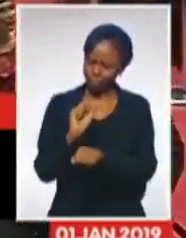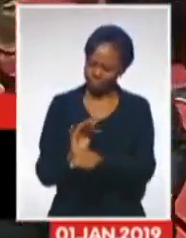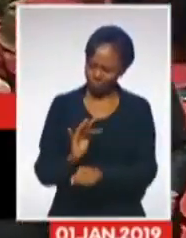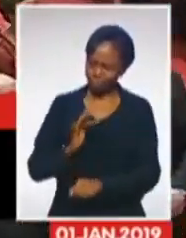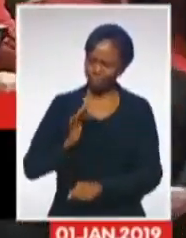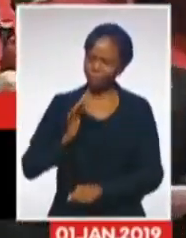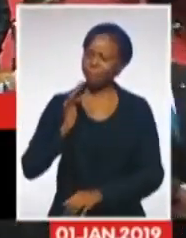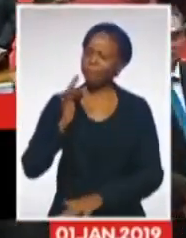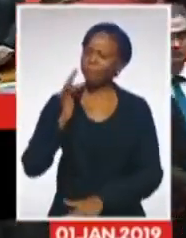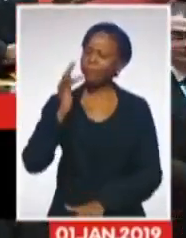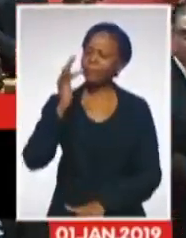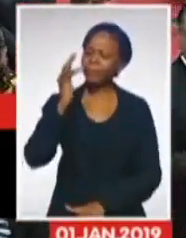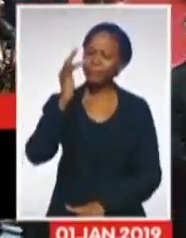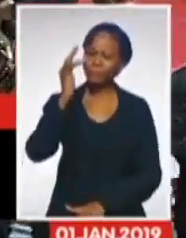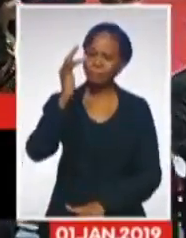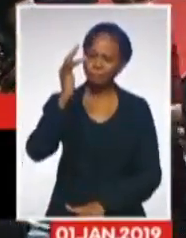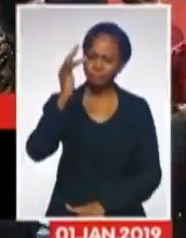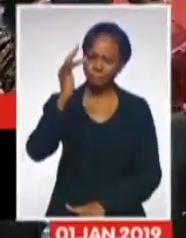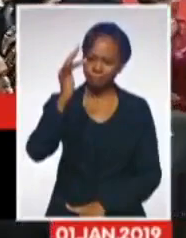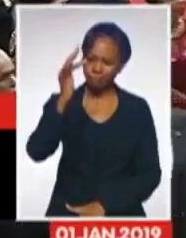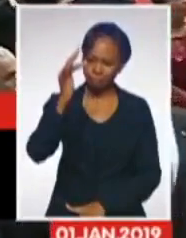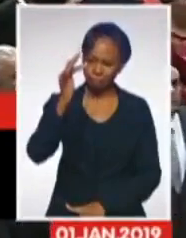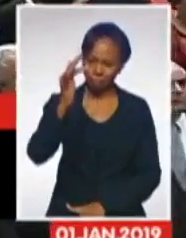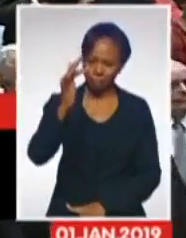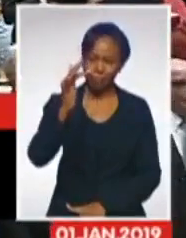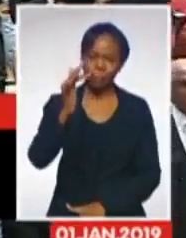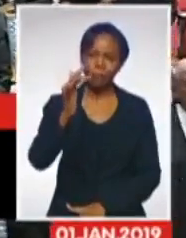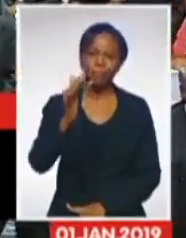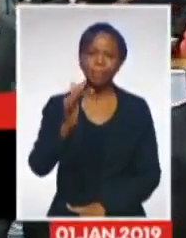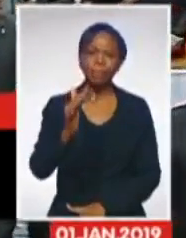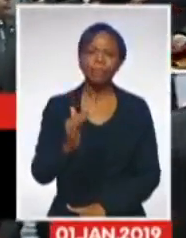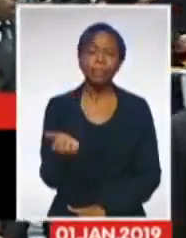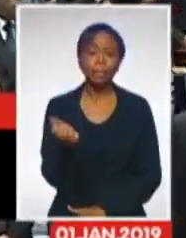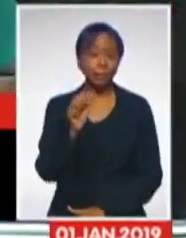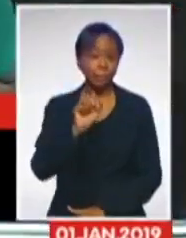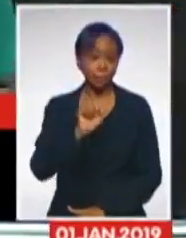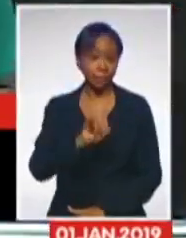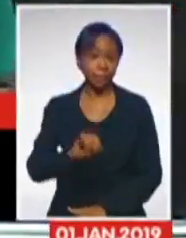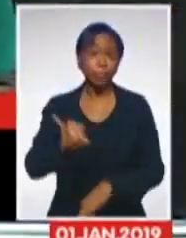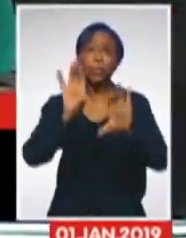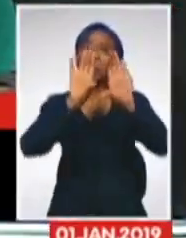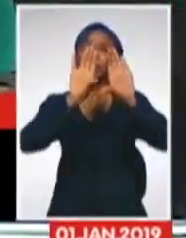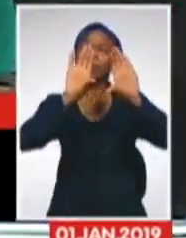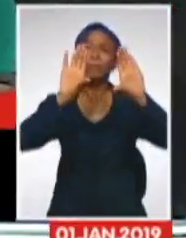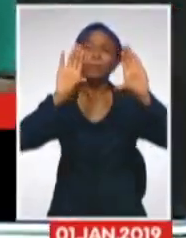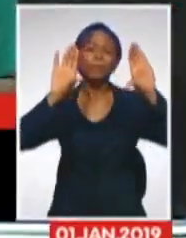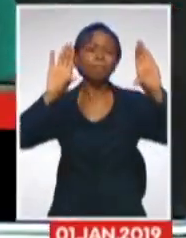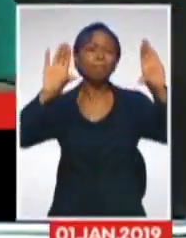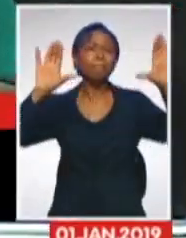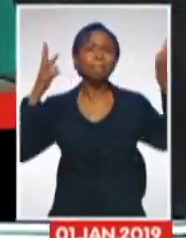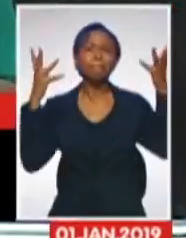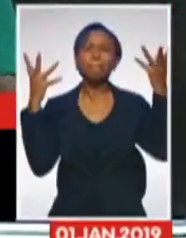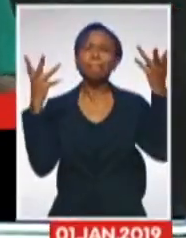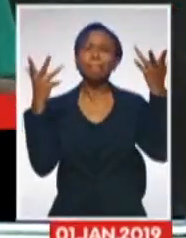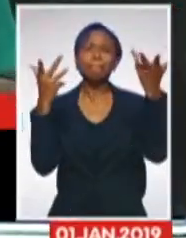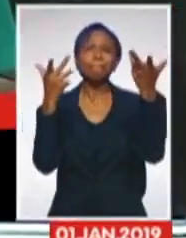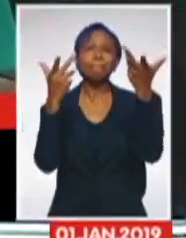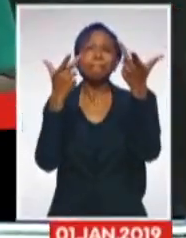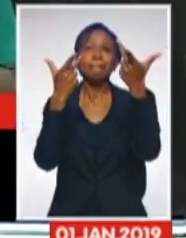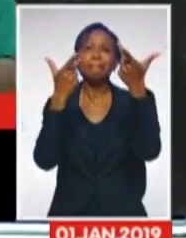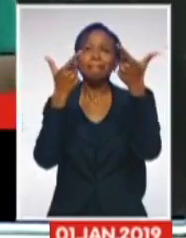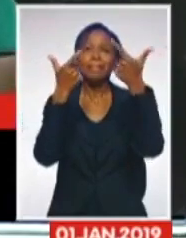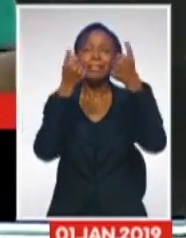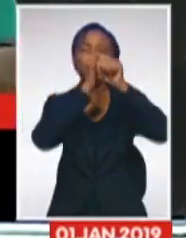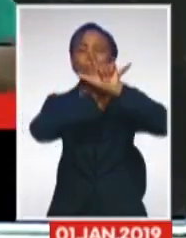esperança, terra desce. Se em teu formoso